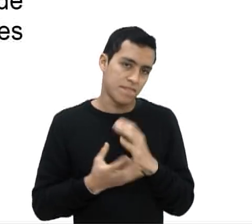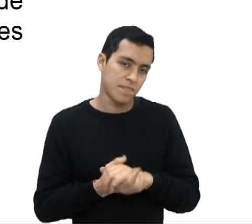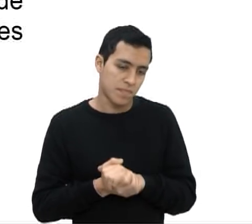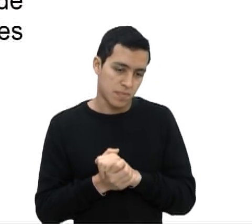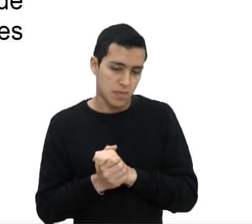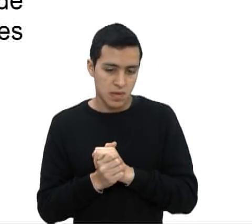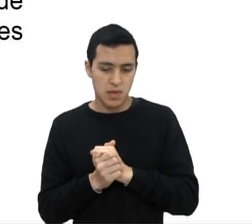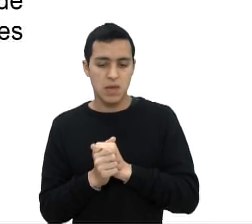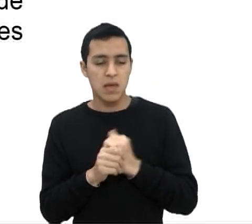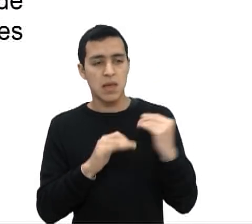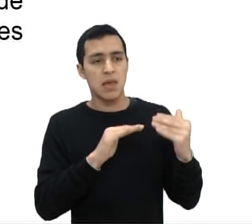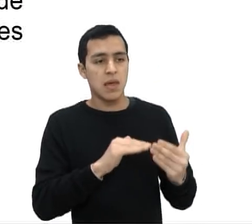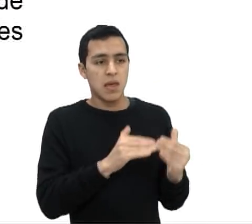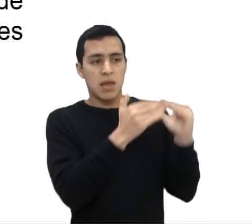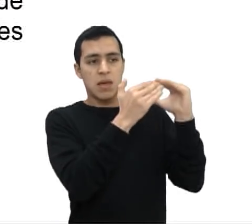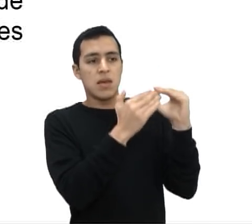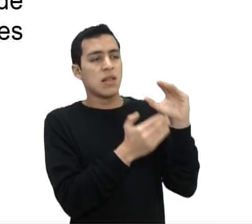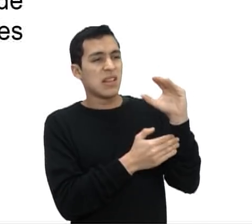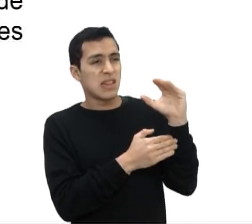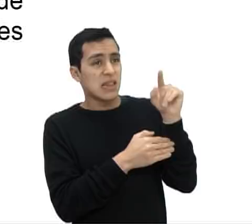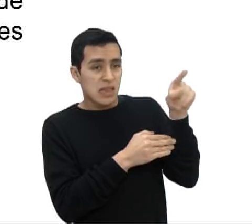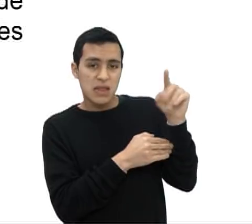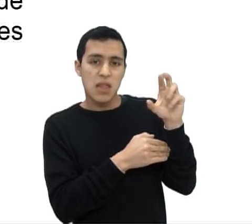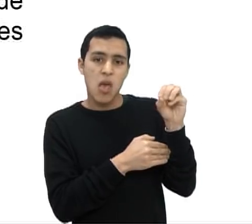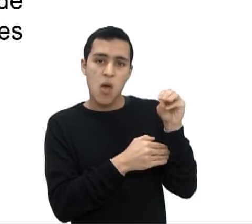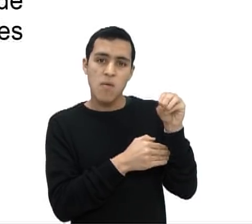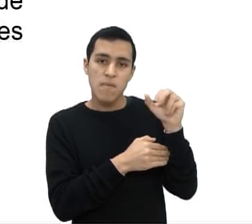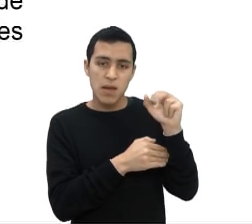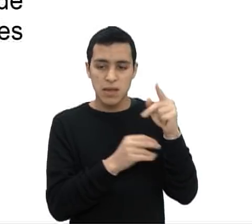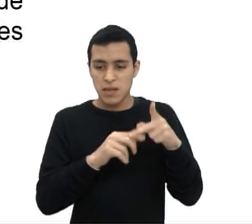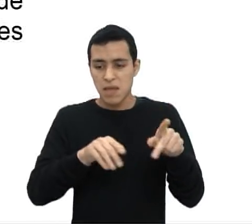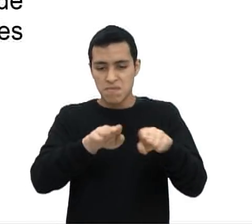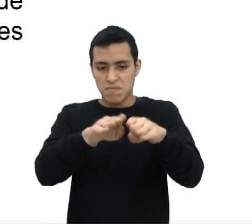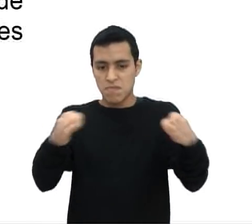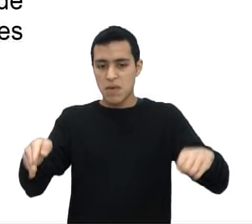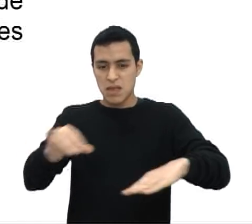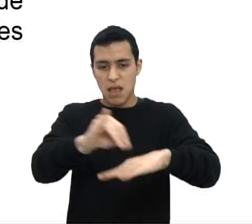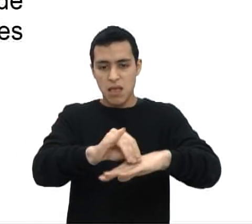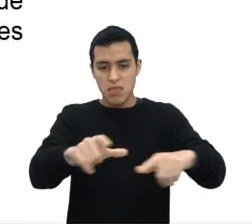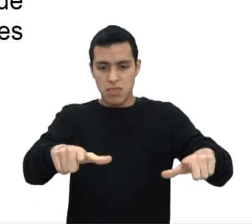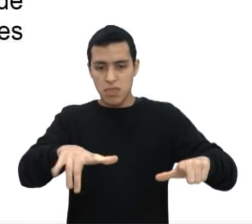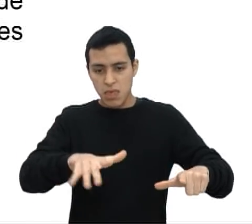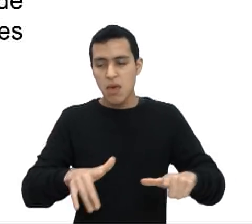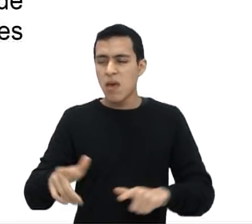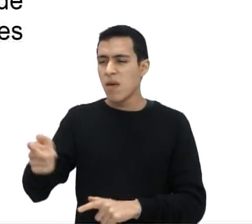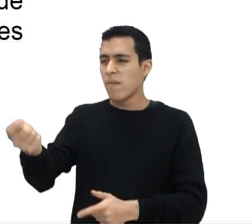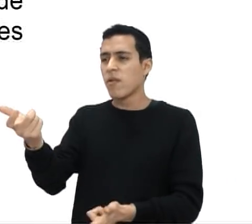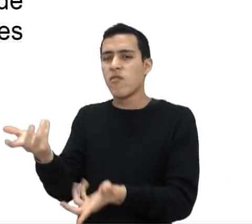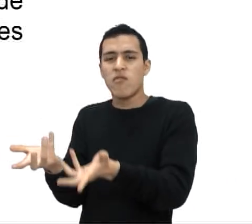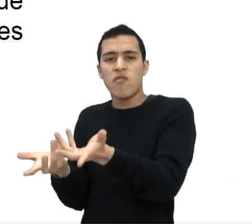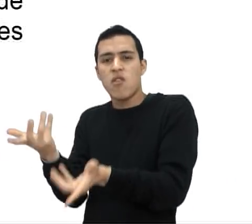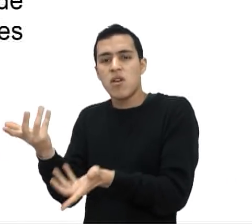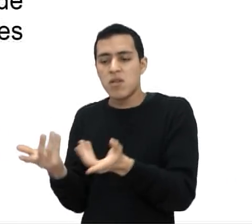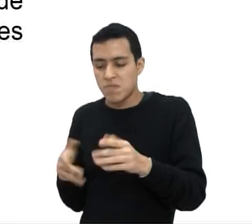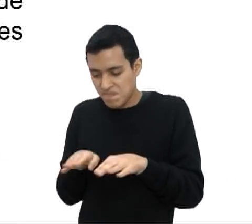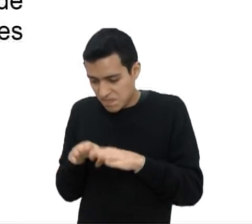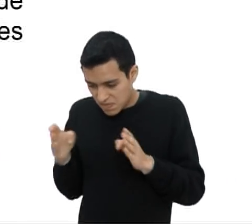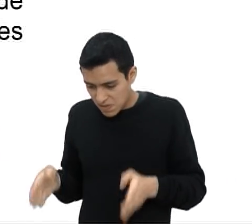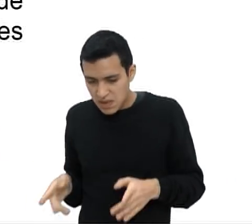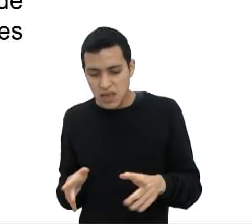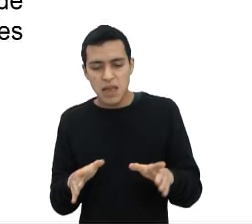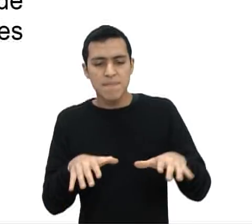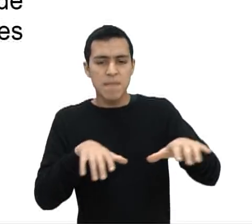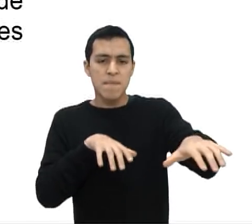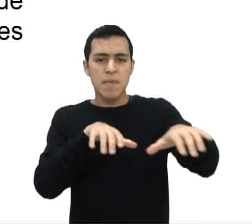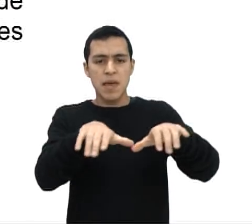olha, barraco de Romana, mesa ao centro, um pequeno fogareiro, cômoda,